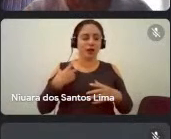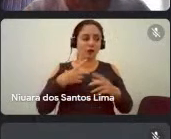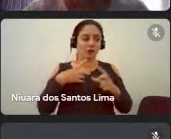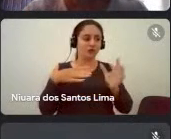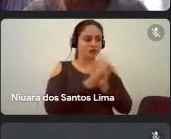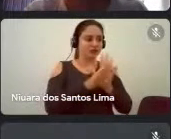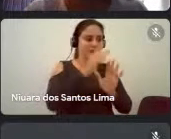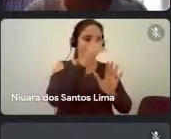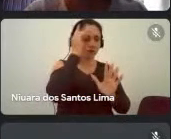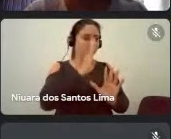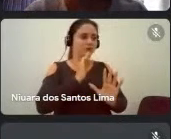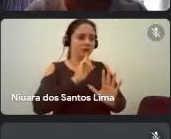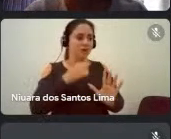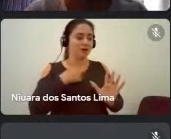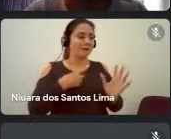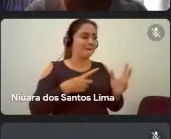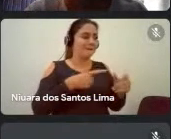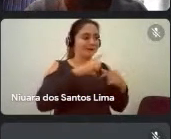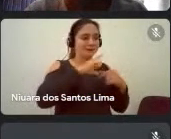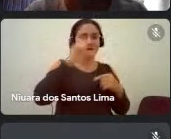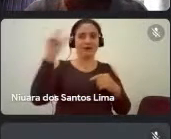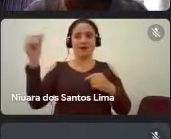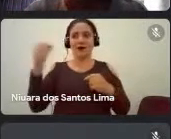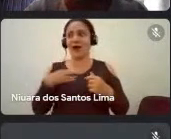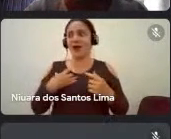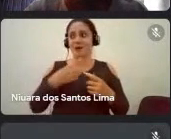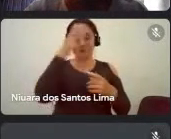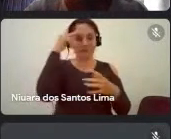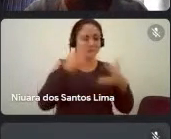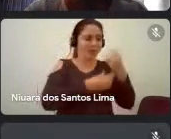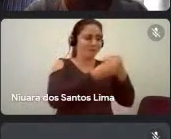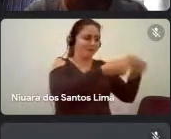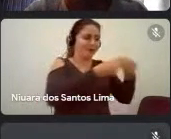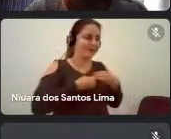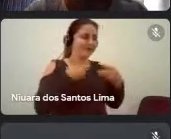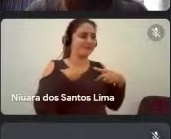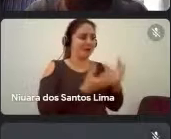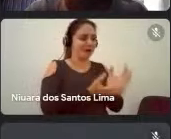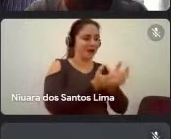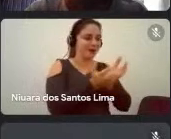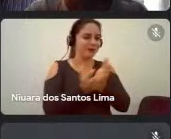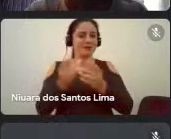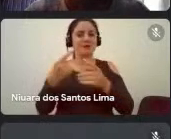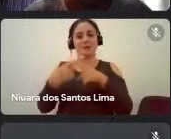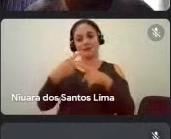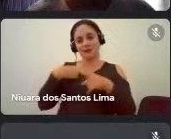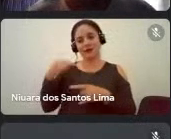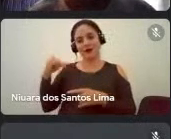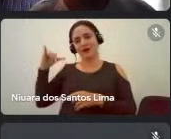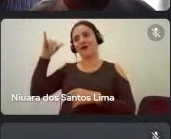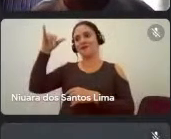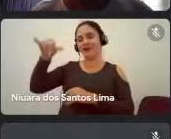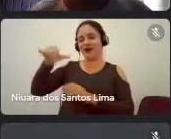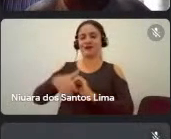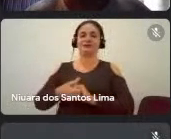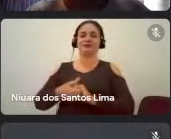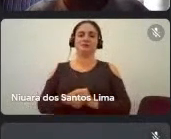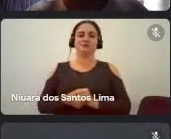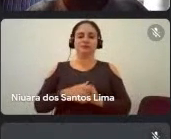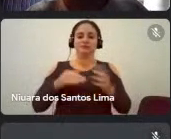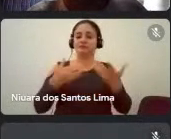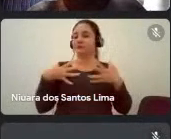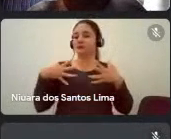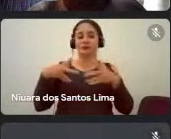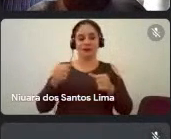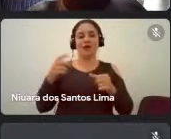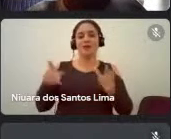partida já tive tantas prendas que eu não consegui trazer comigo, tive que mandar de barco para mim aí, e eu seguir a viagem de avião. Então, tudo isso